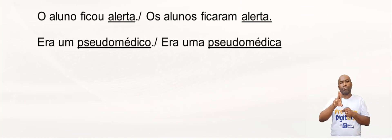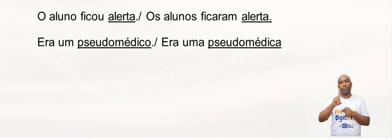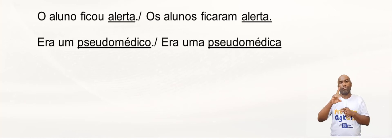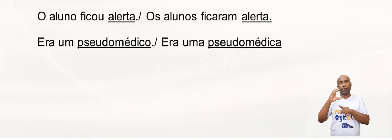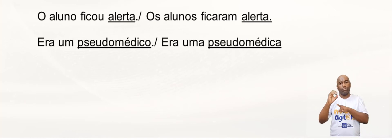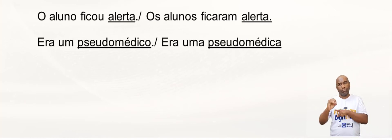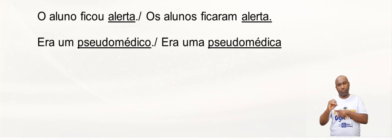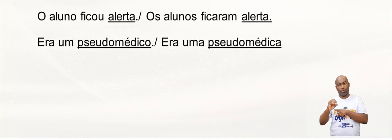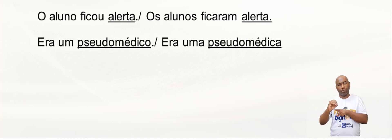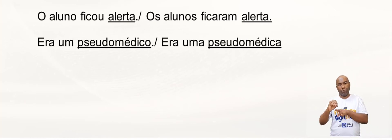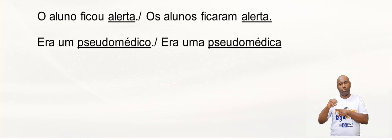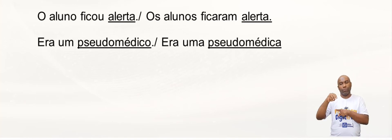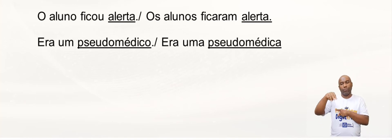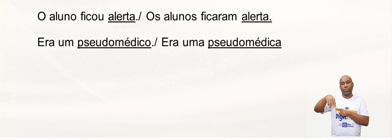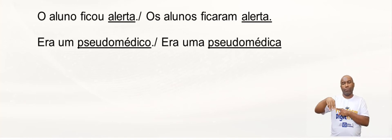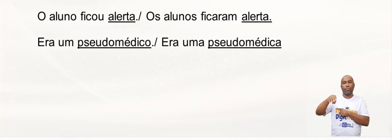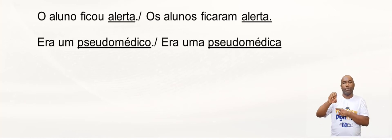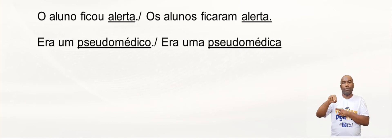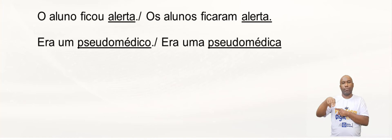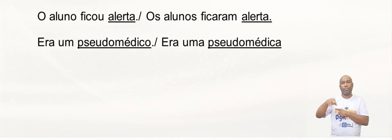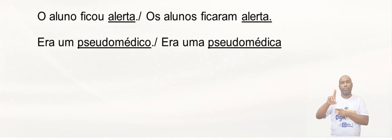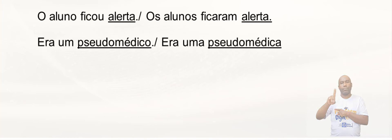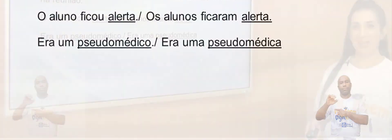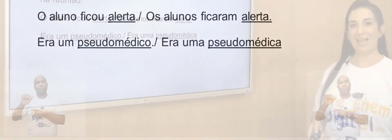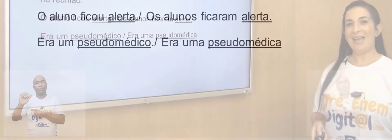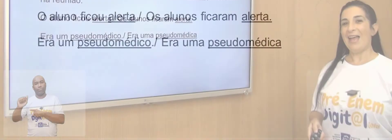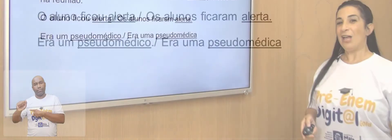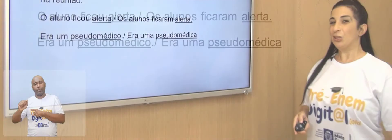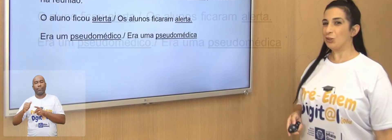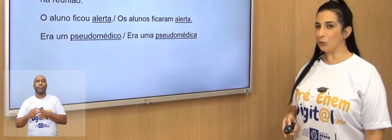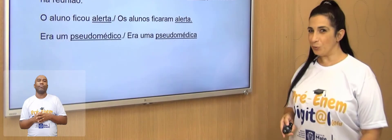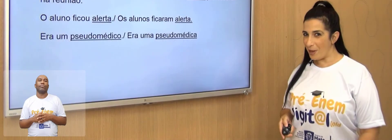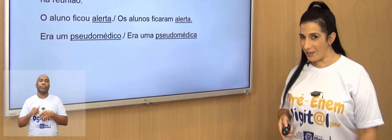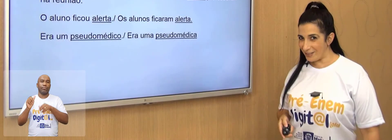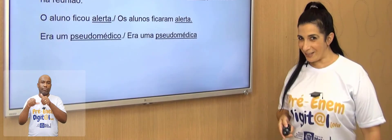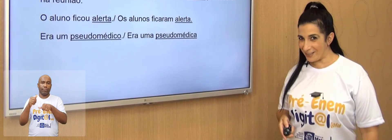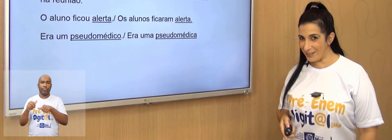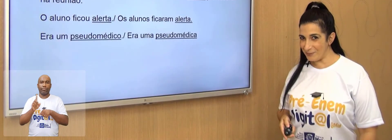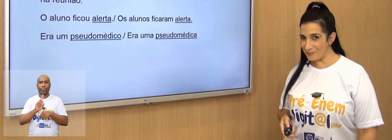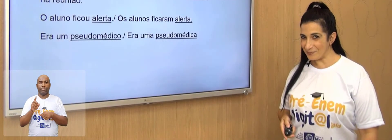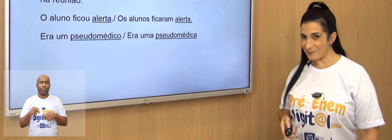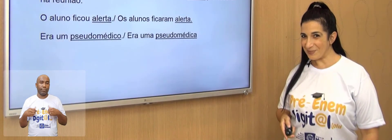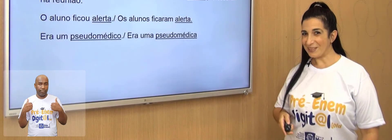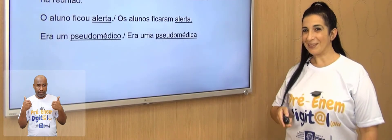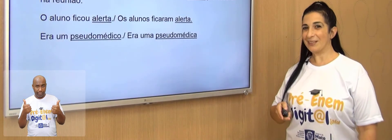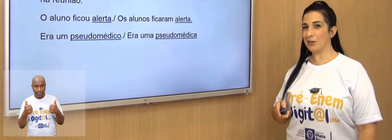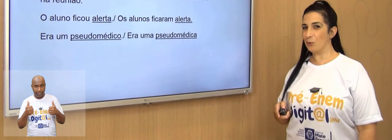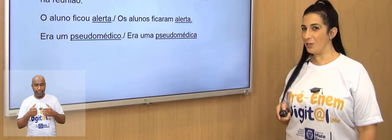pseudo-médica. Não há variantes. Tudo bem até aqui?